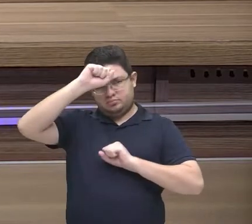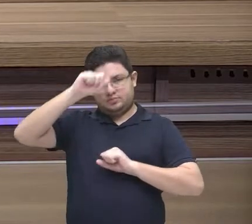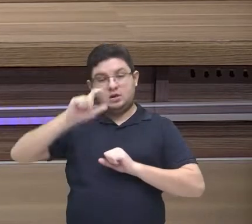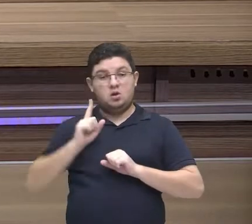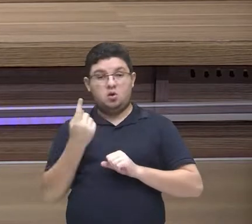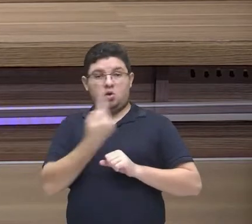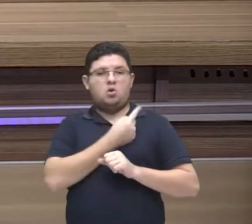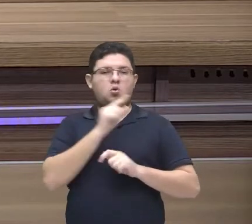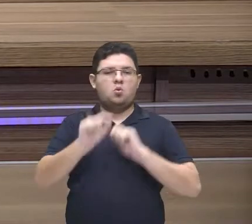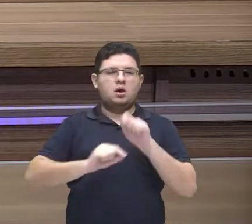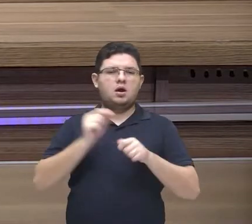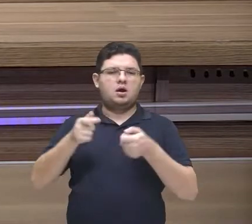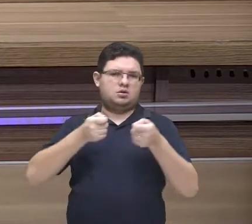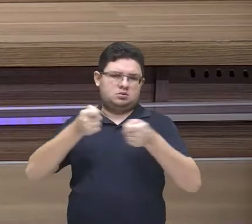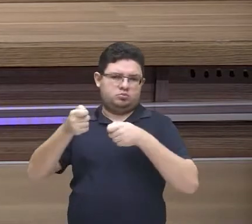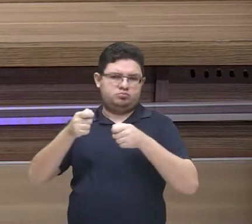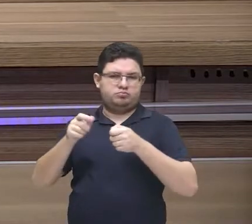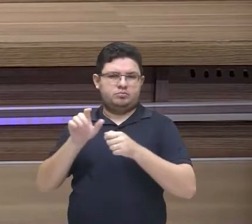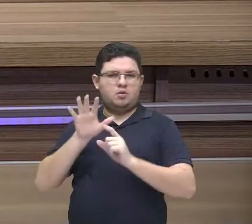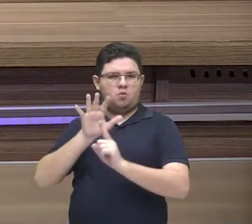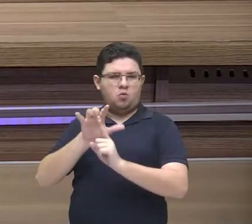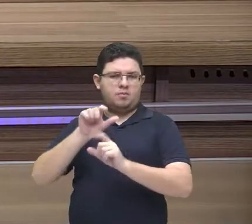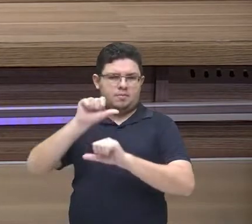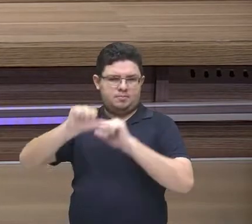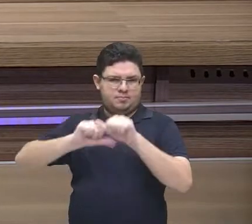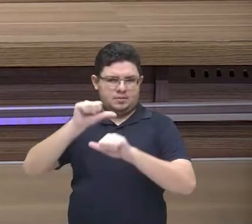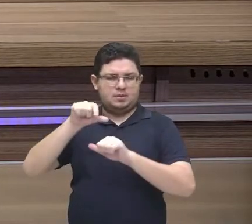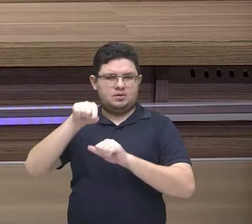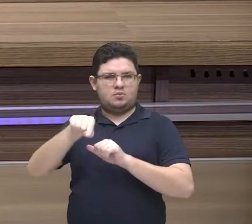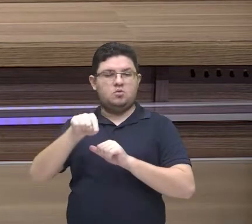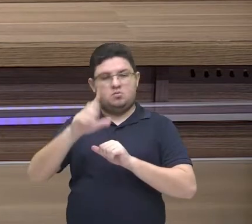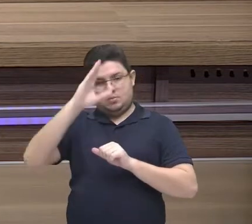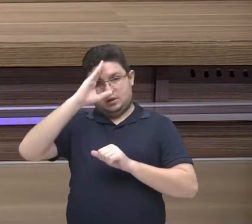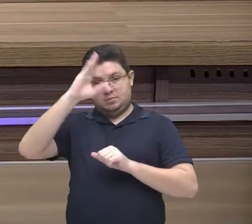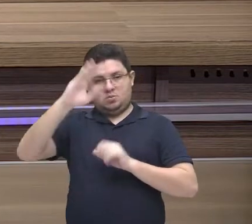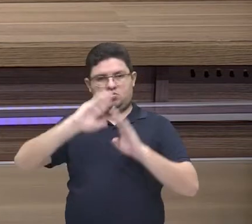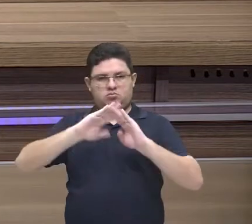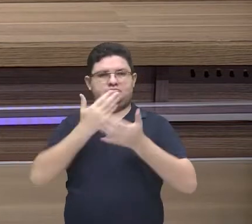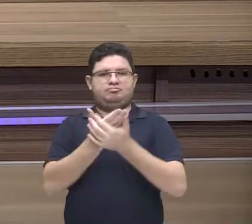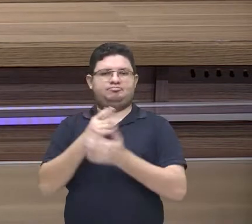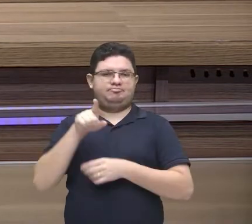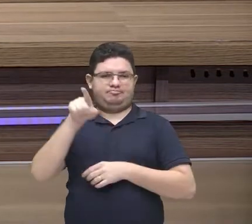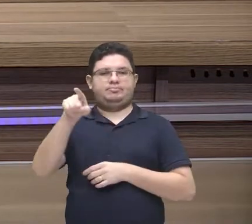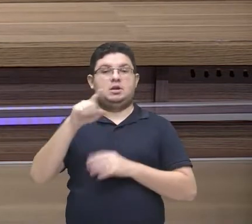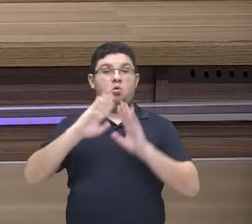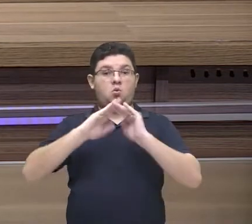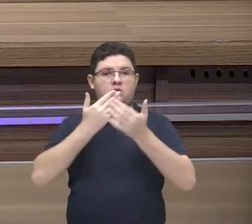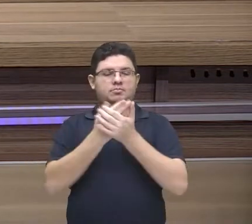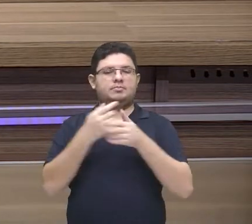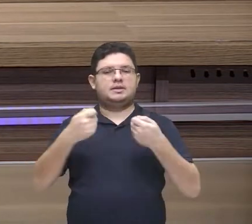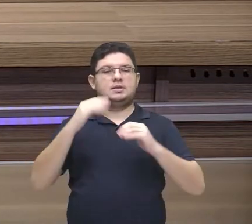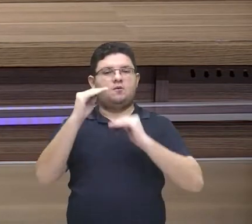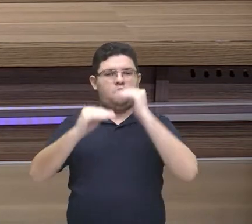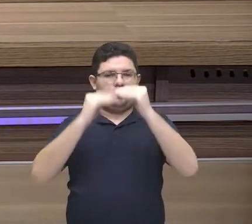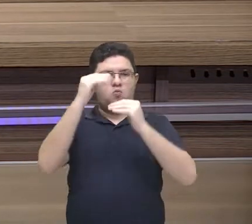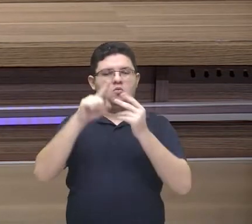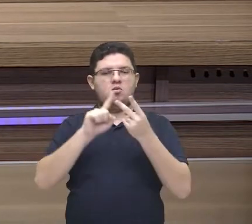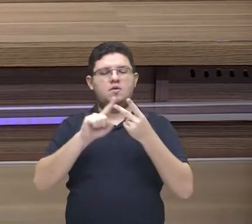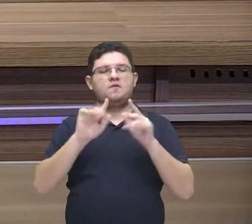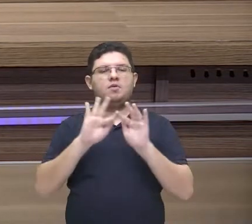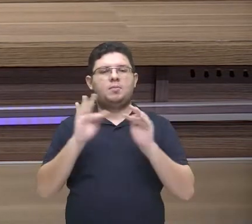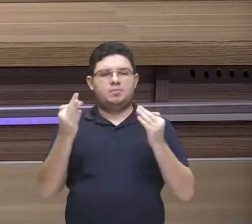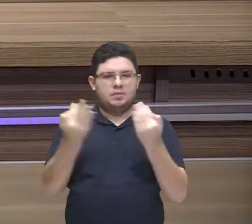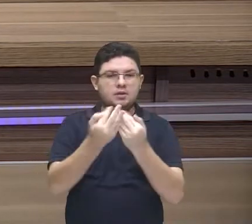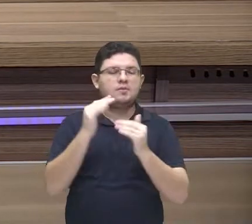transformador, fundamentalmente a escola. Então, a escola precisa evoluir, a família precisa evoluir,